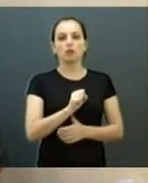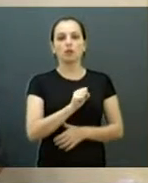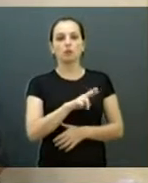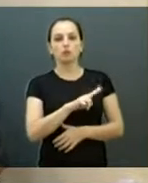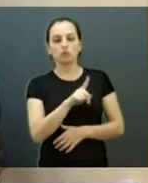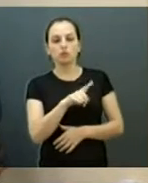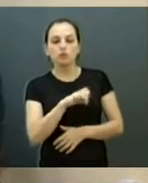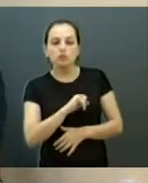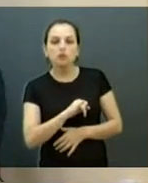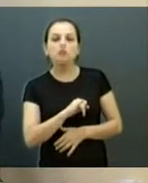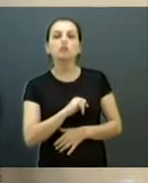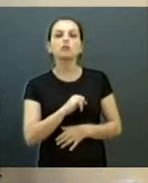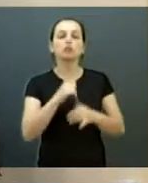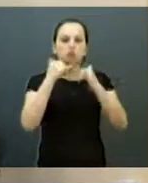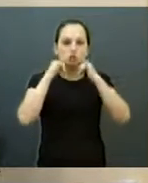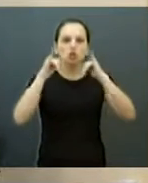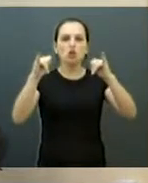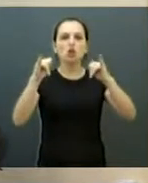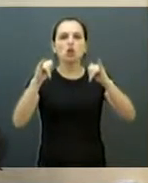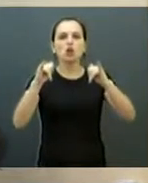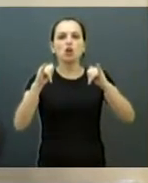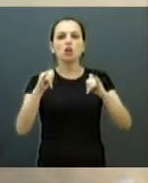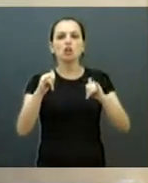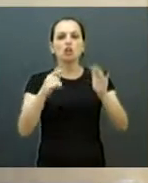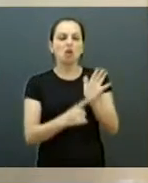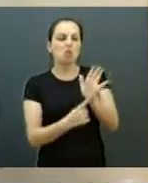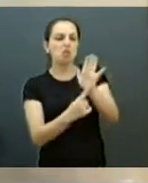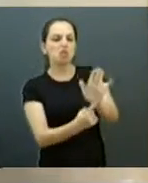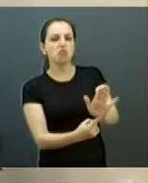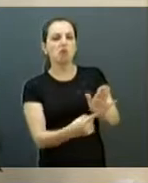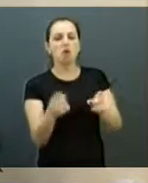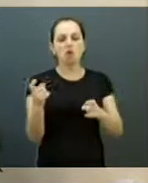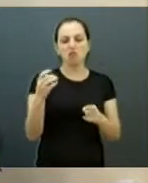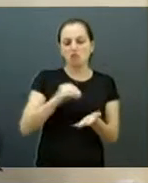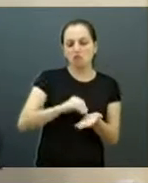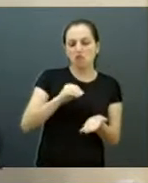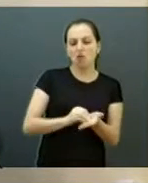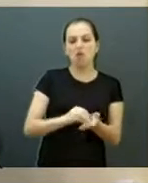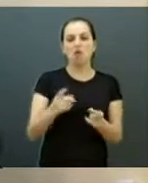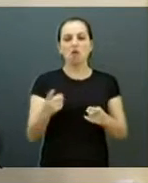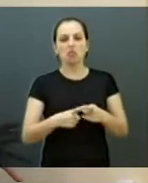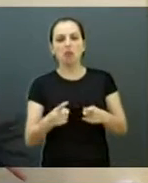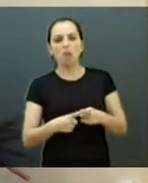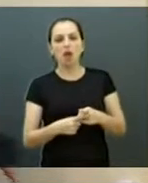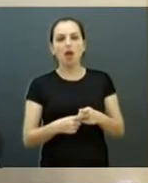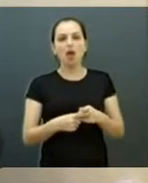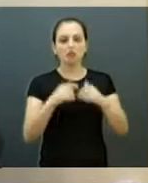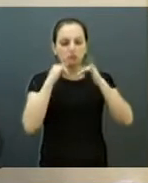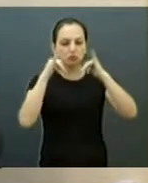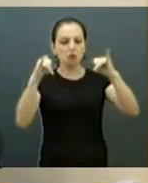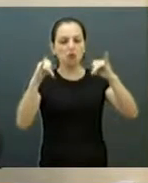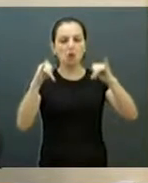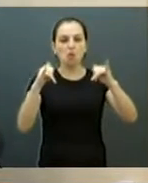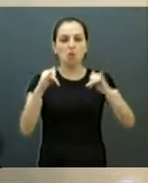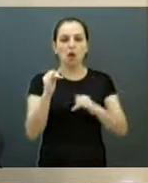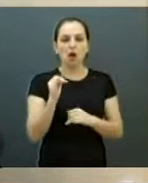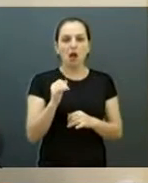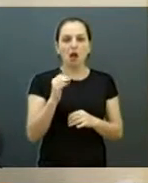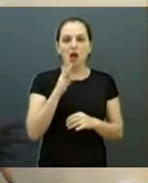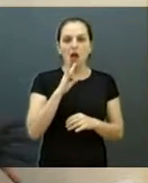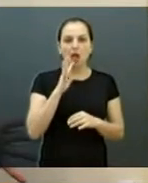já pois matérias de falta de mérito da reclamação à tribuna uma da lena então é novidade pra ninguém